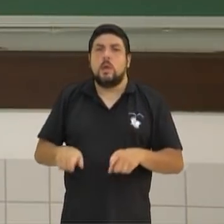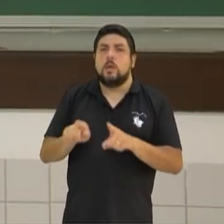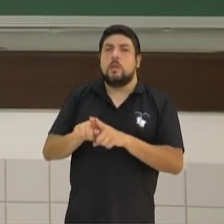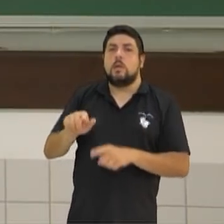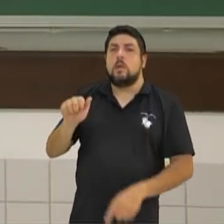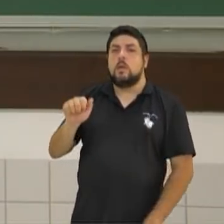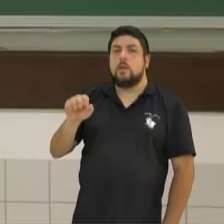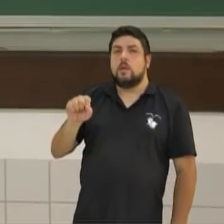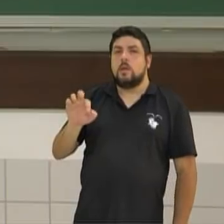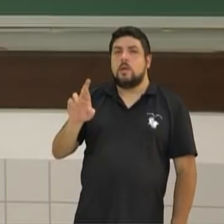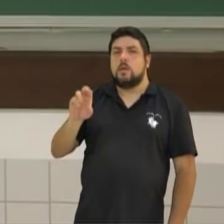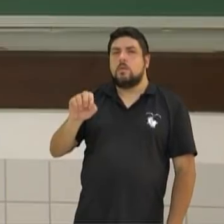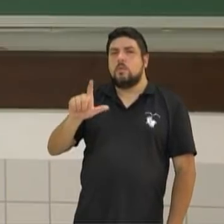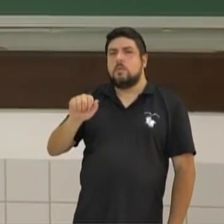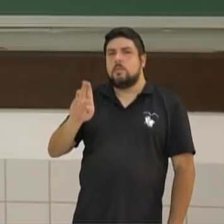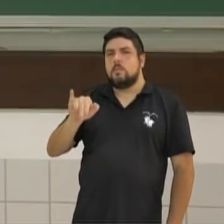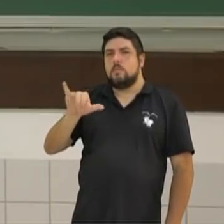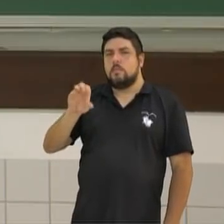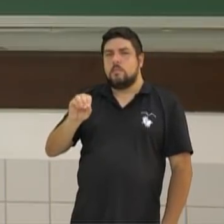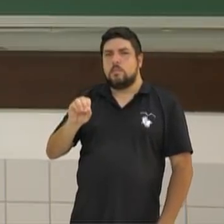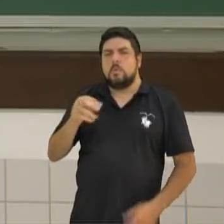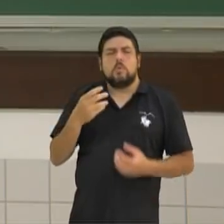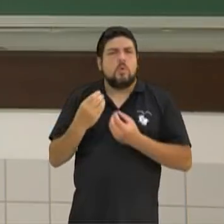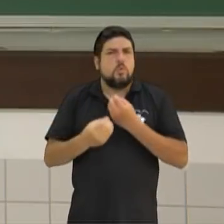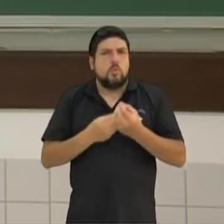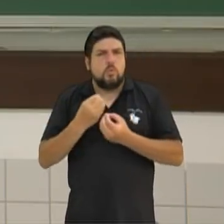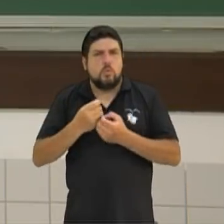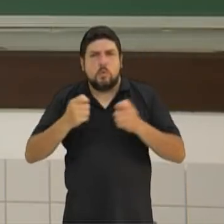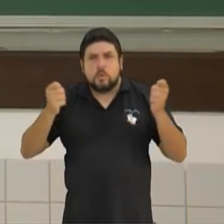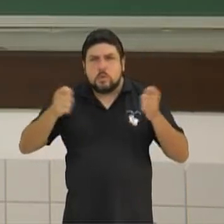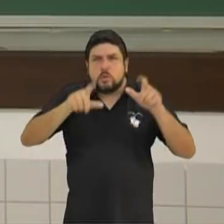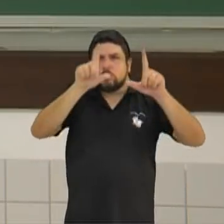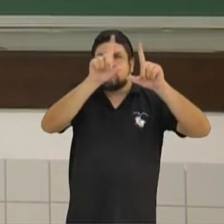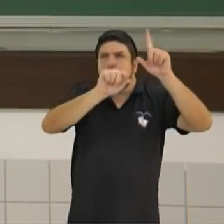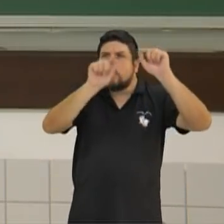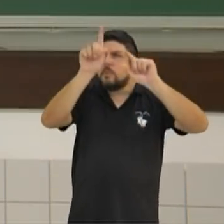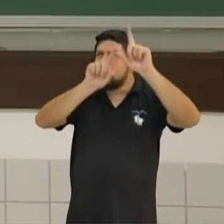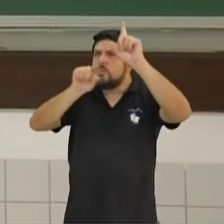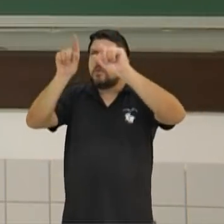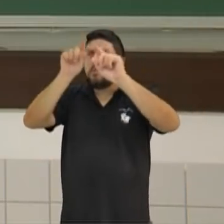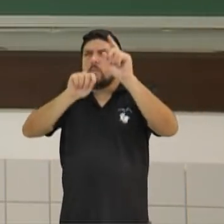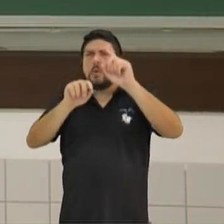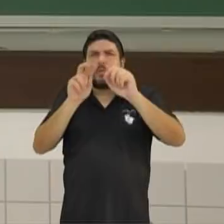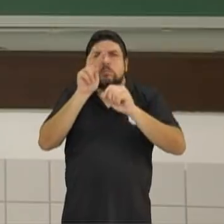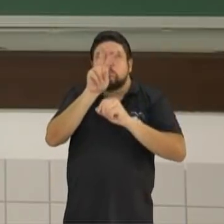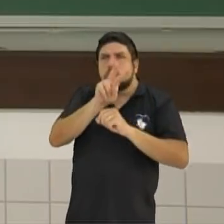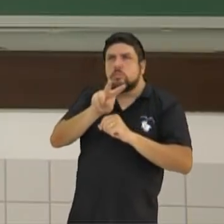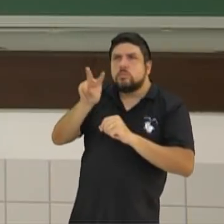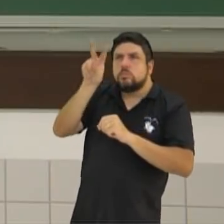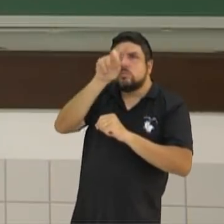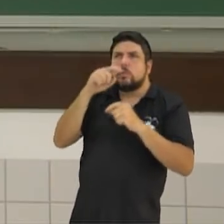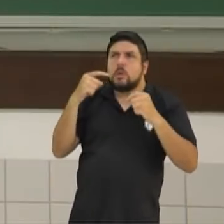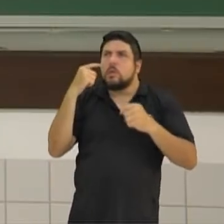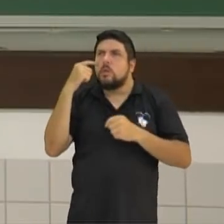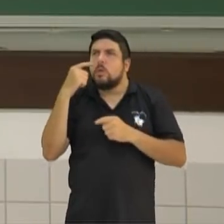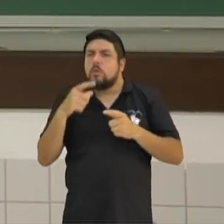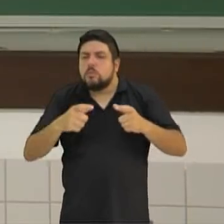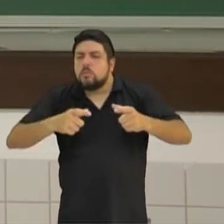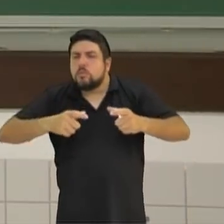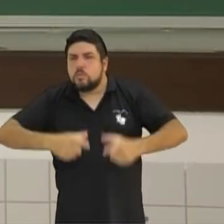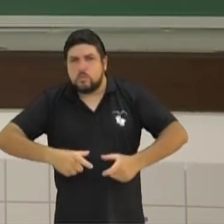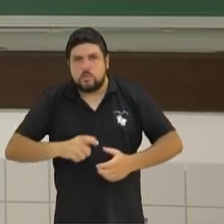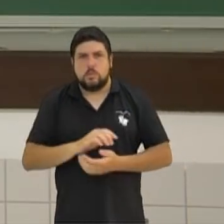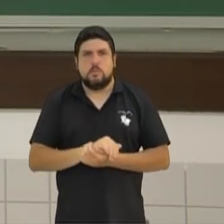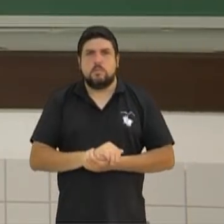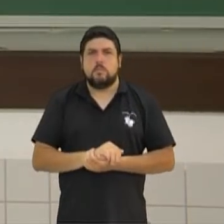que permitia a eles, através das estrelas, descobrirem aonde eles estavam no planeta. Então,